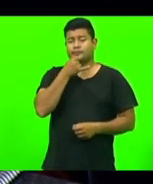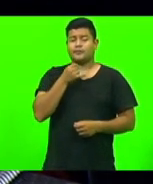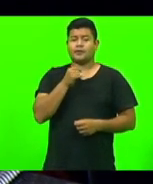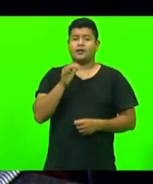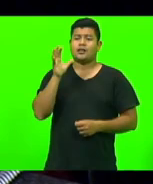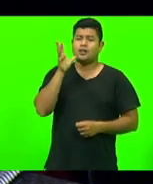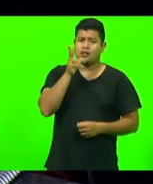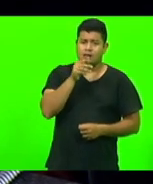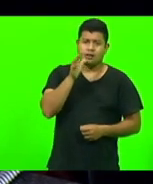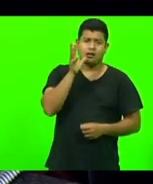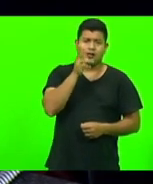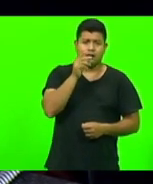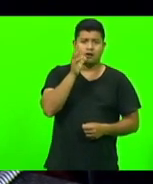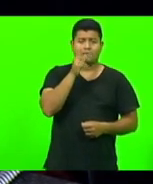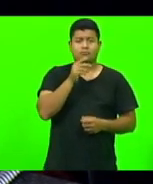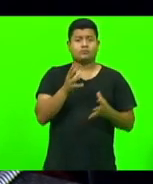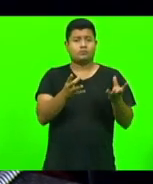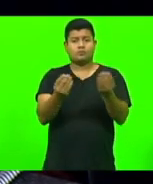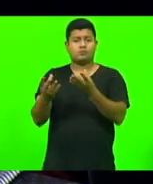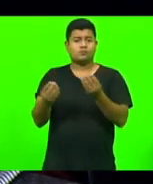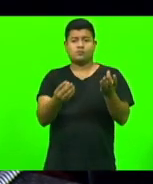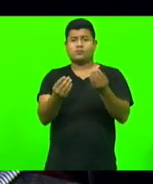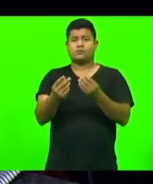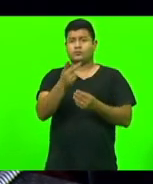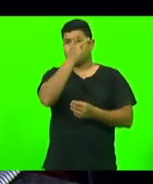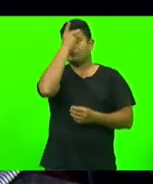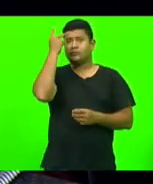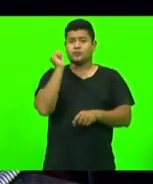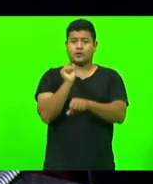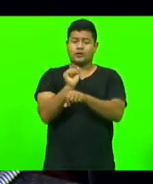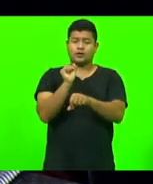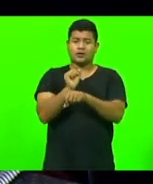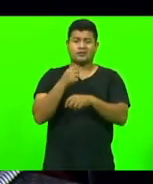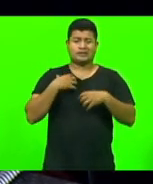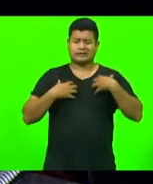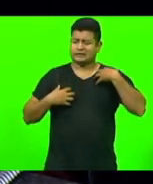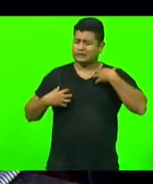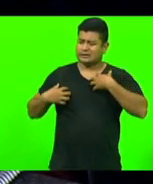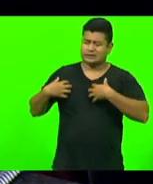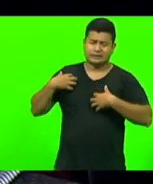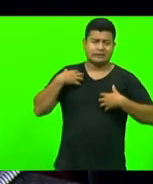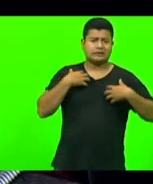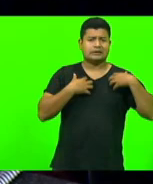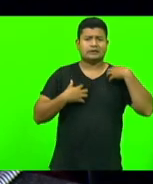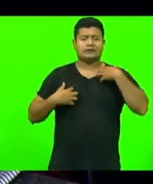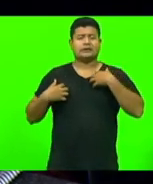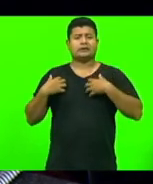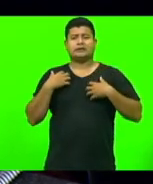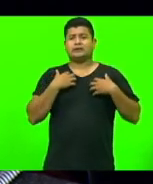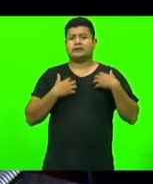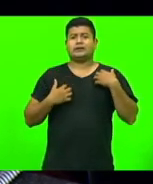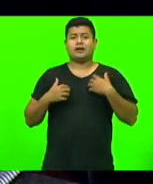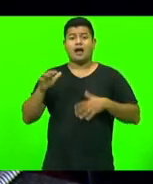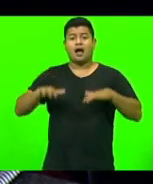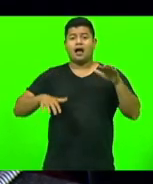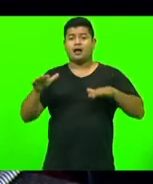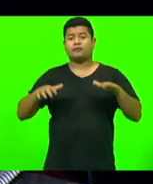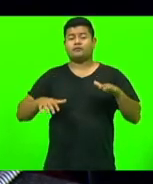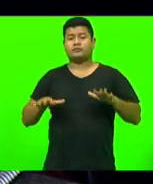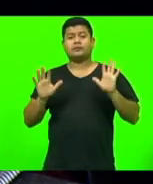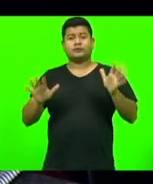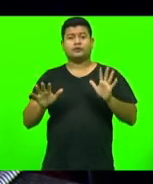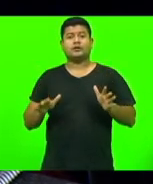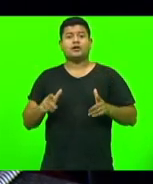demorando... Muitas pessoas esperam angustiadas na fila, às vezes com